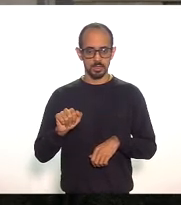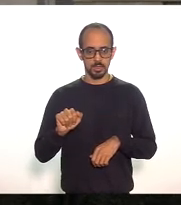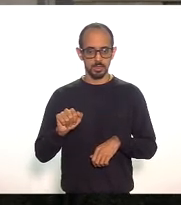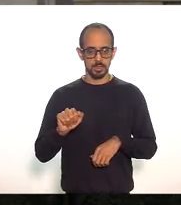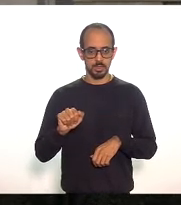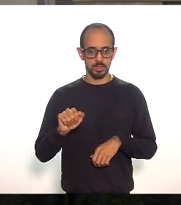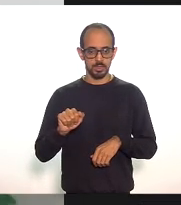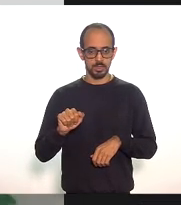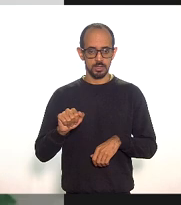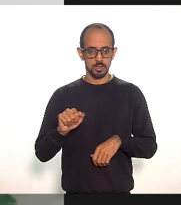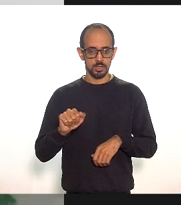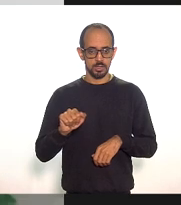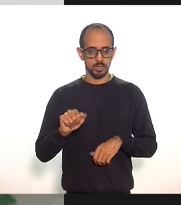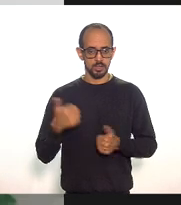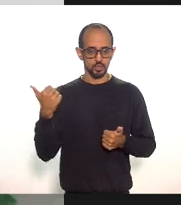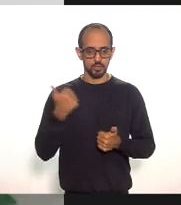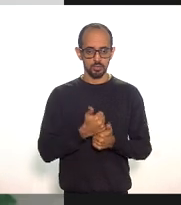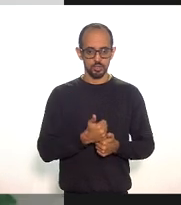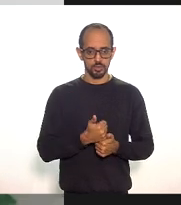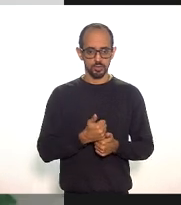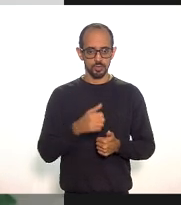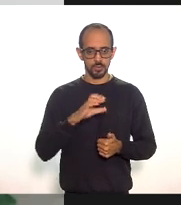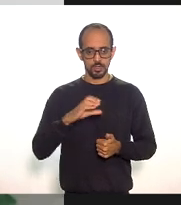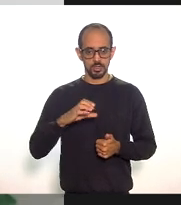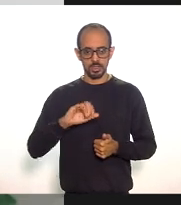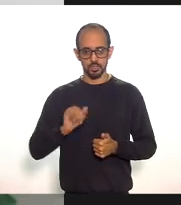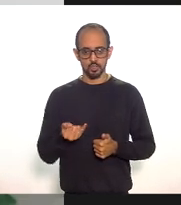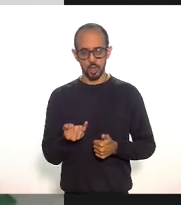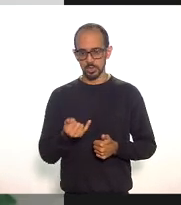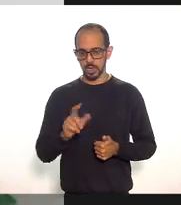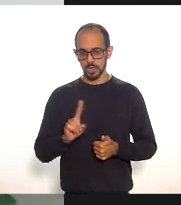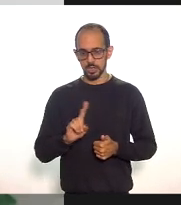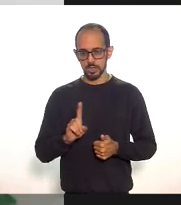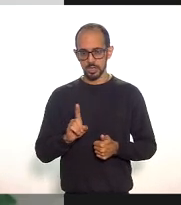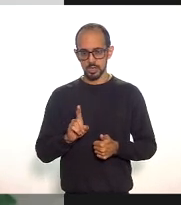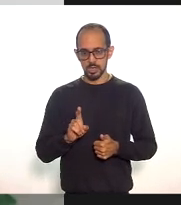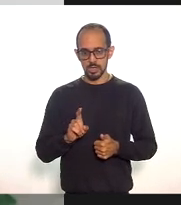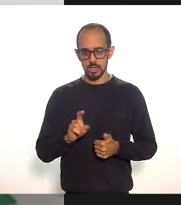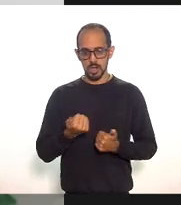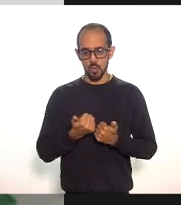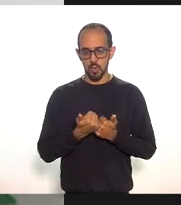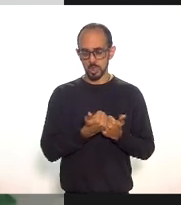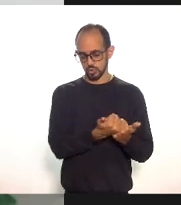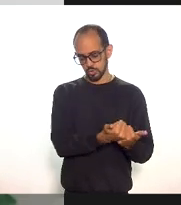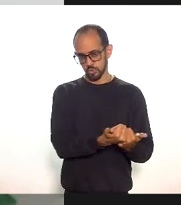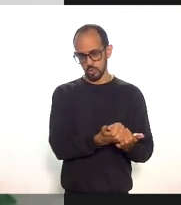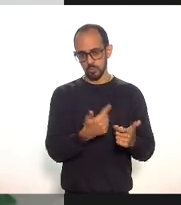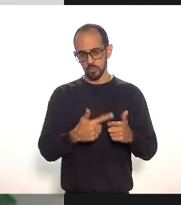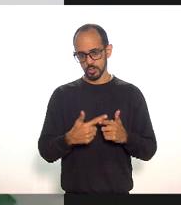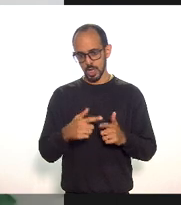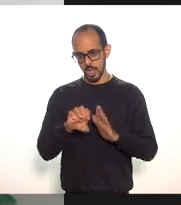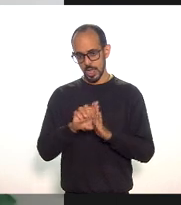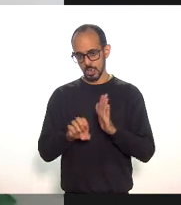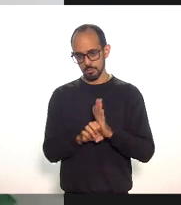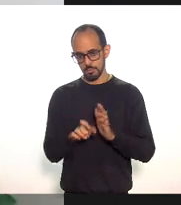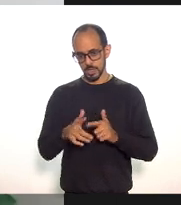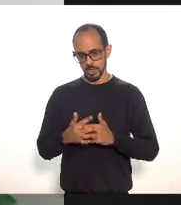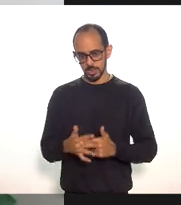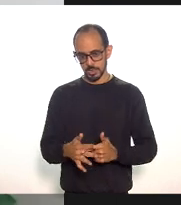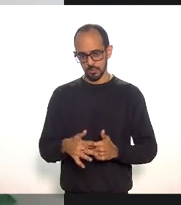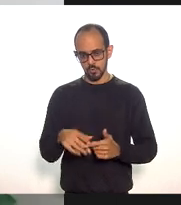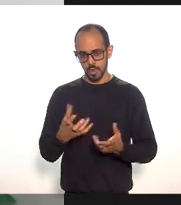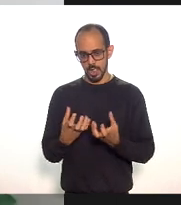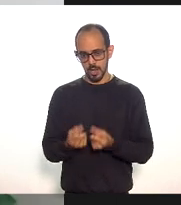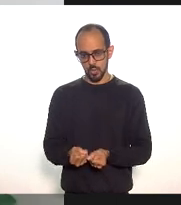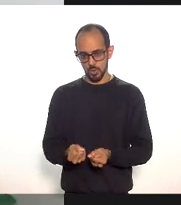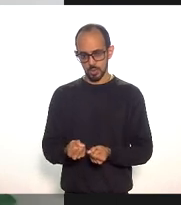Senhor presidente, o substitutivo da CCJ nos contemplou porque uma das nossas emendas foi acolhida